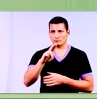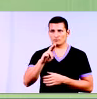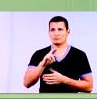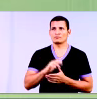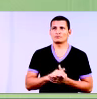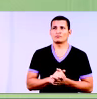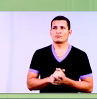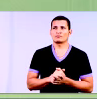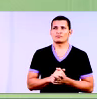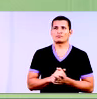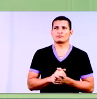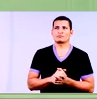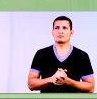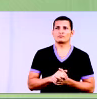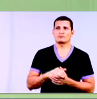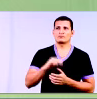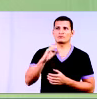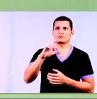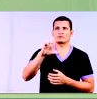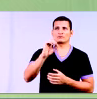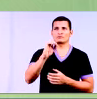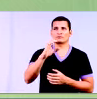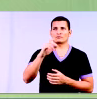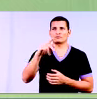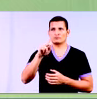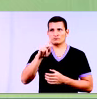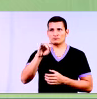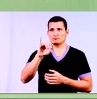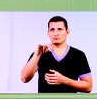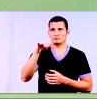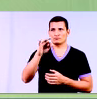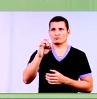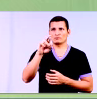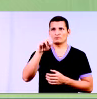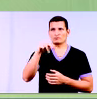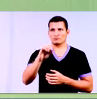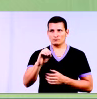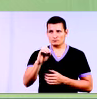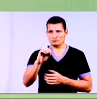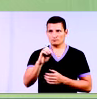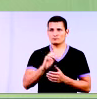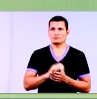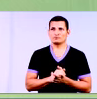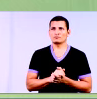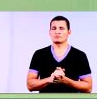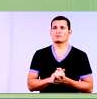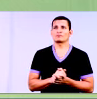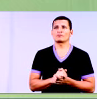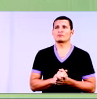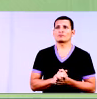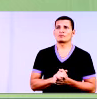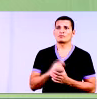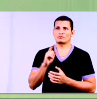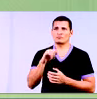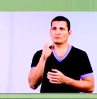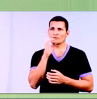principal, clock interno, que é aquele lá que a gente já conhecia. Eu não sabia que ele chamava clock interno, que é a